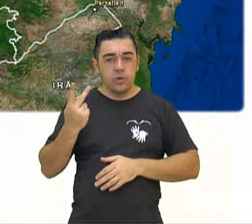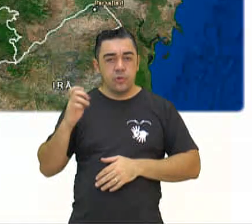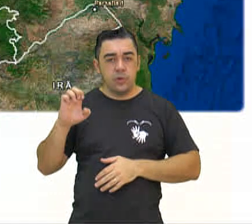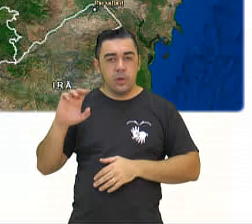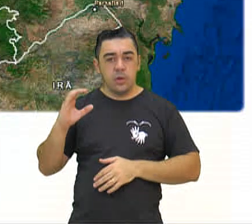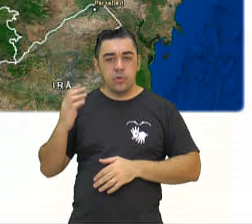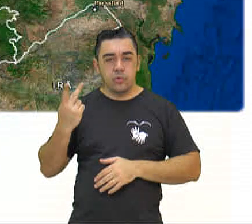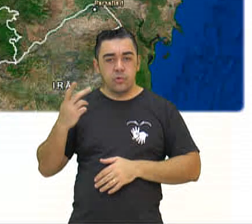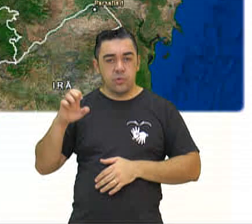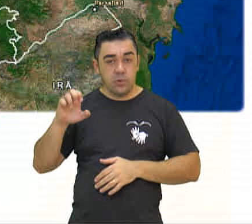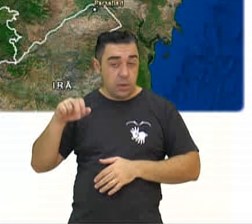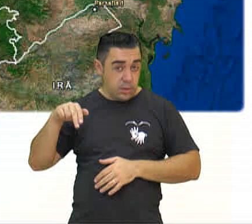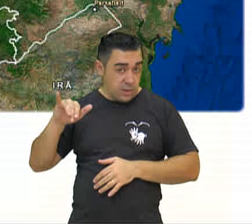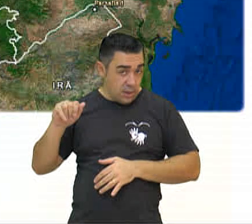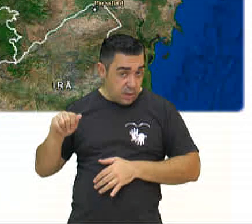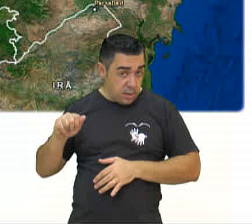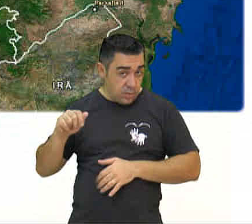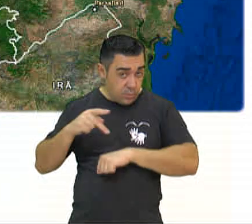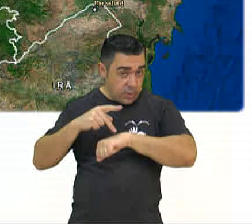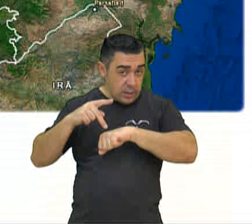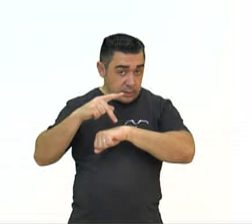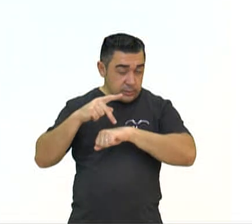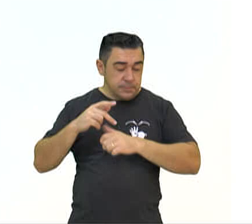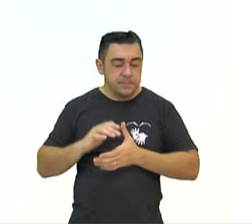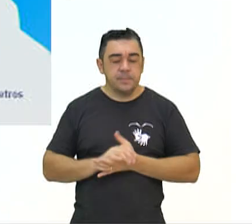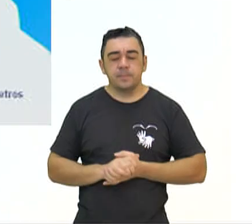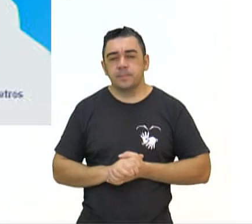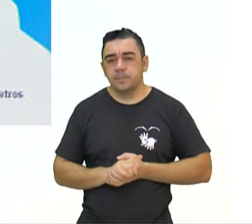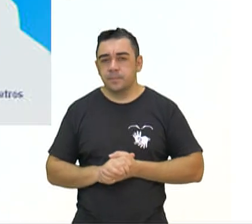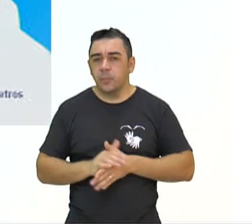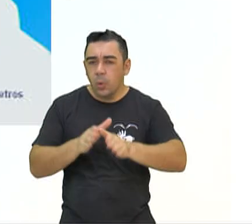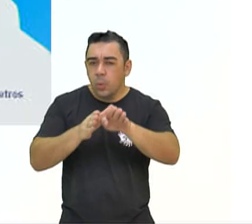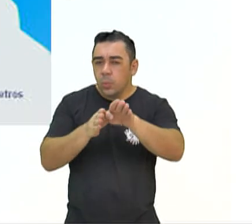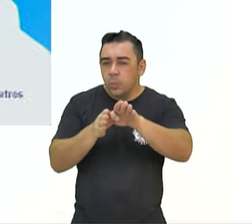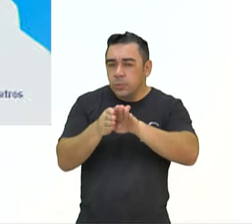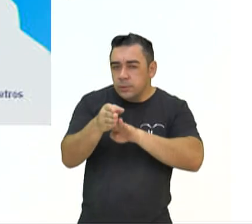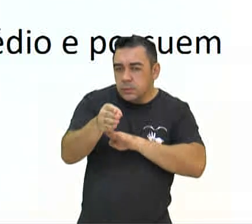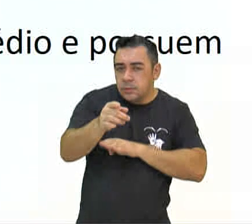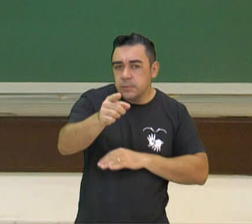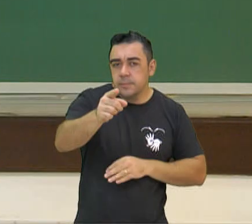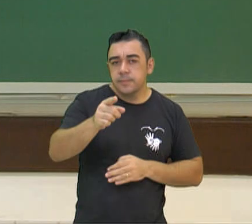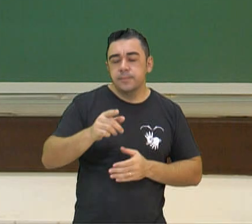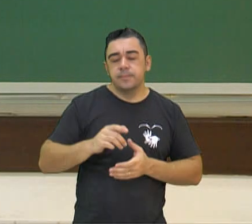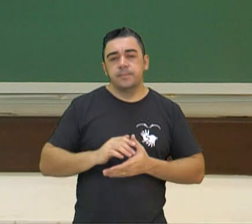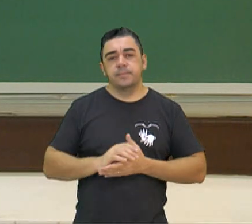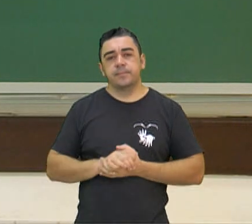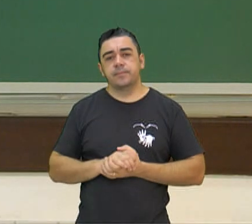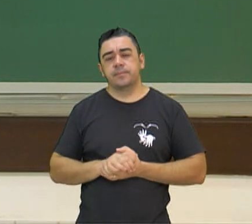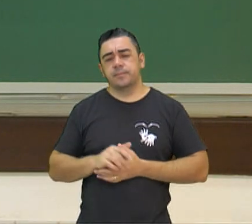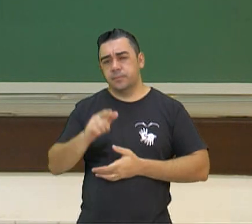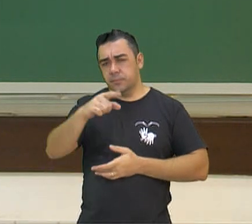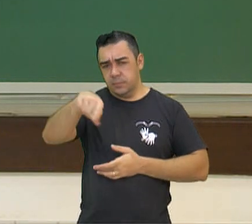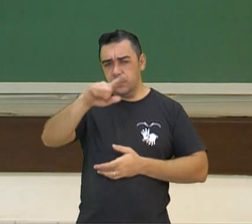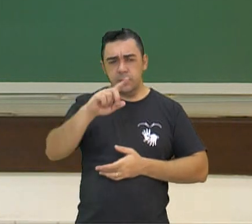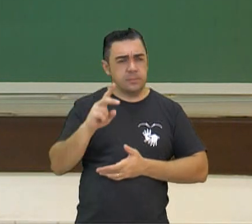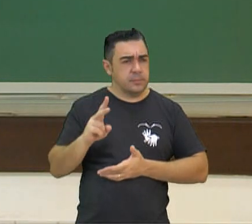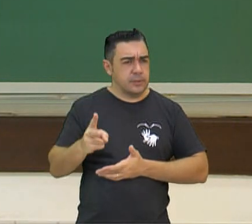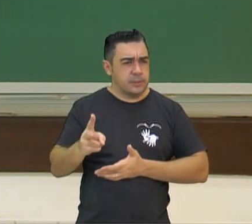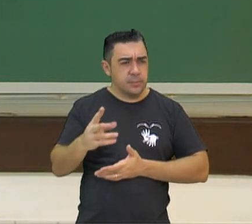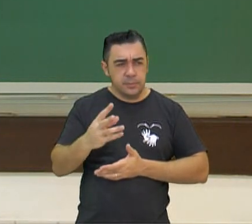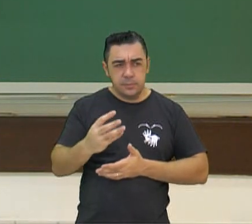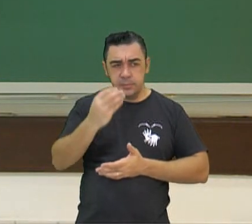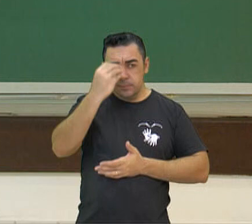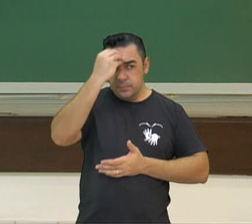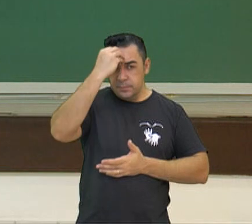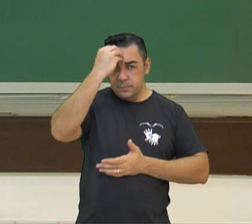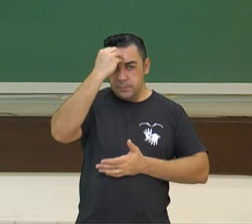satélite, tá bom? Um conselho que eu vou lhe dar, que vai valer para sempre agora nos